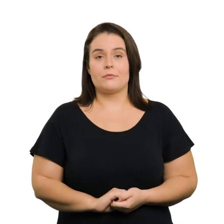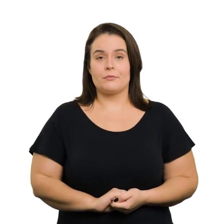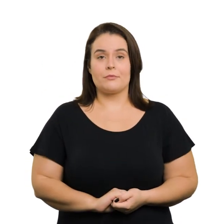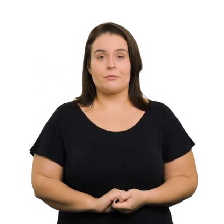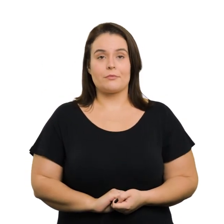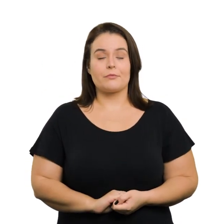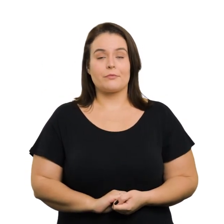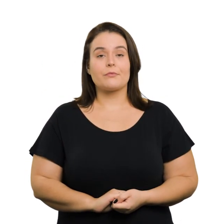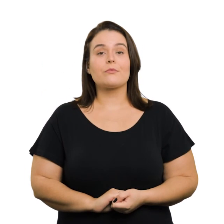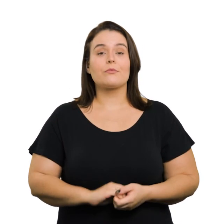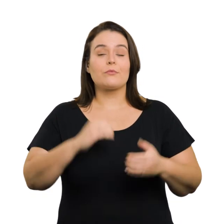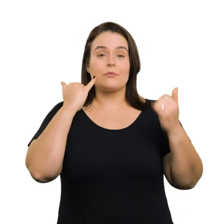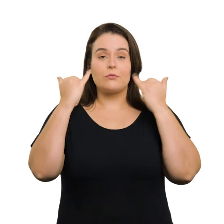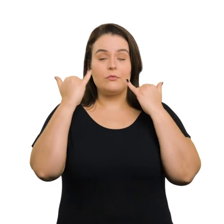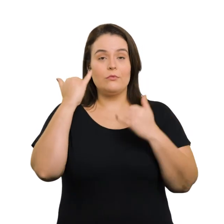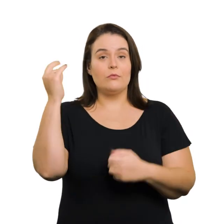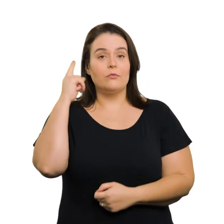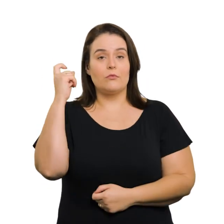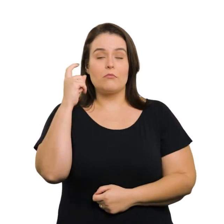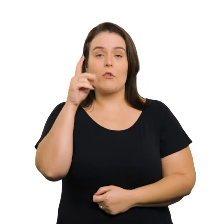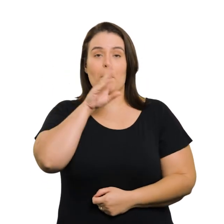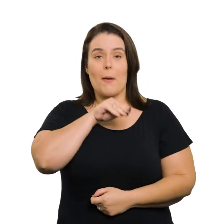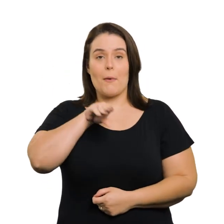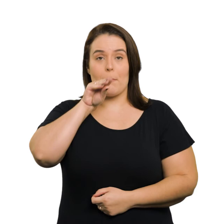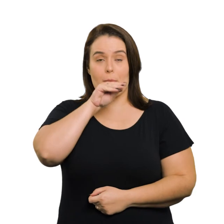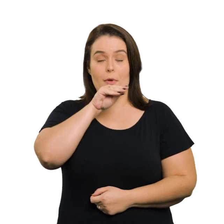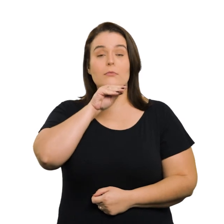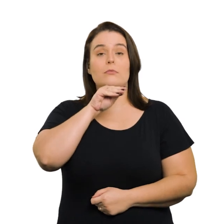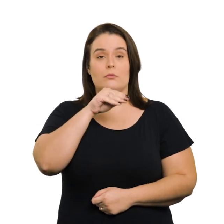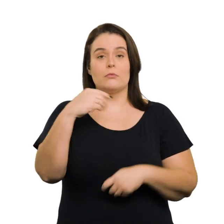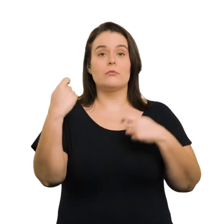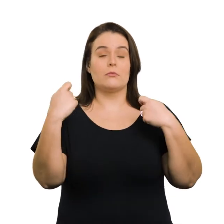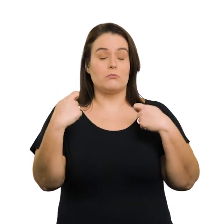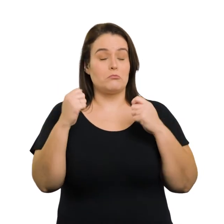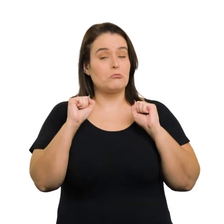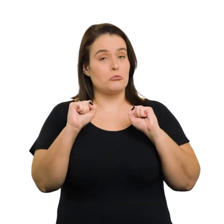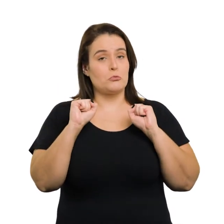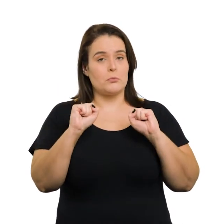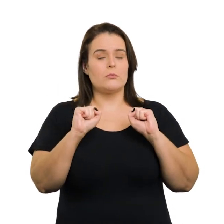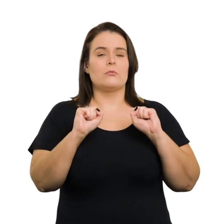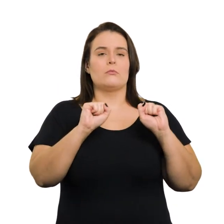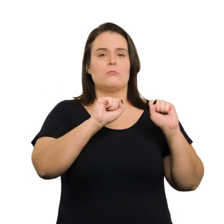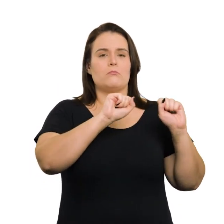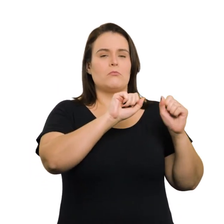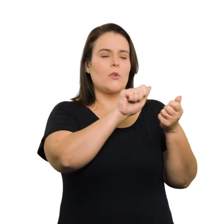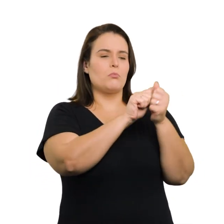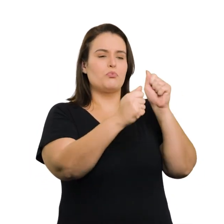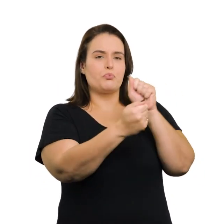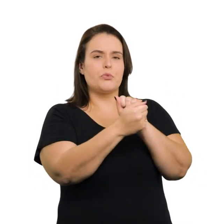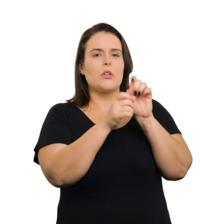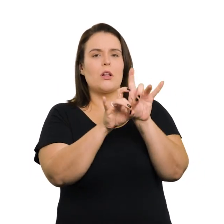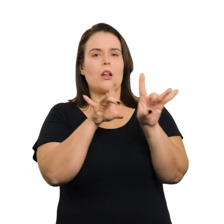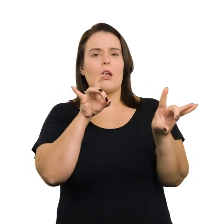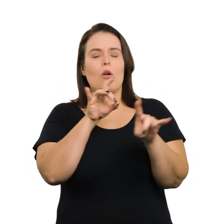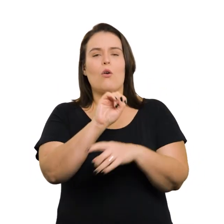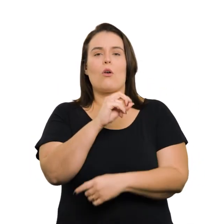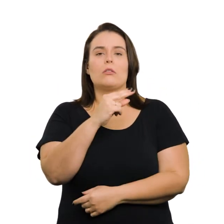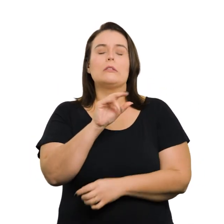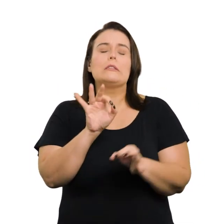deficiência auditiva. No caso de informações sonoras verbais, estas podem ser digitalizadas